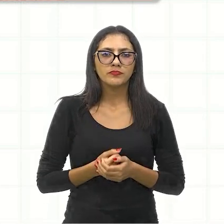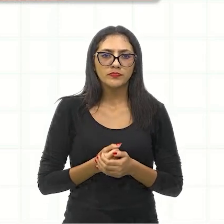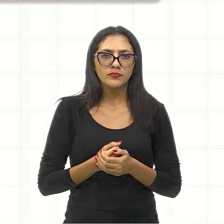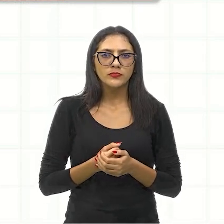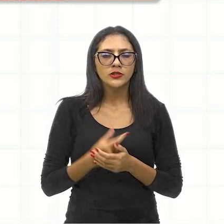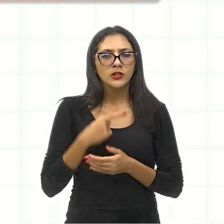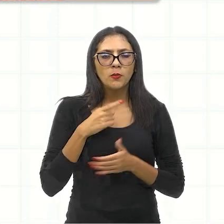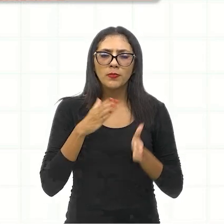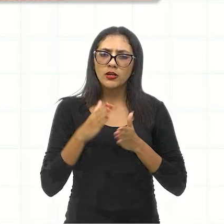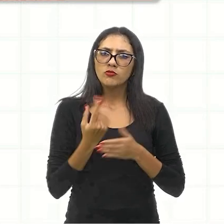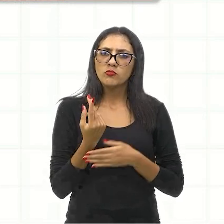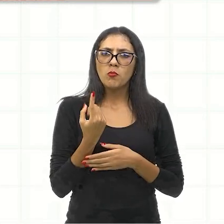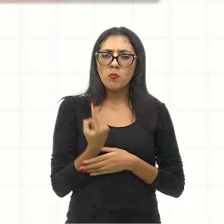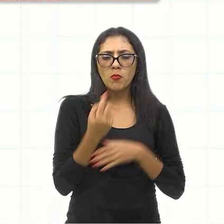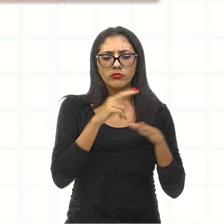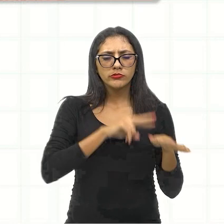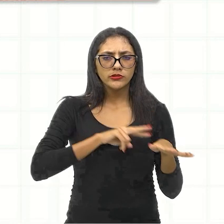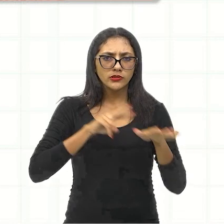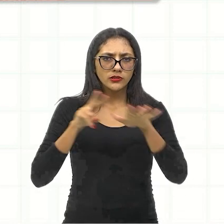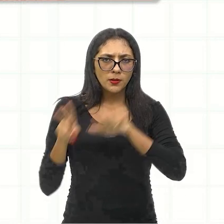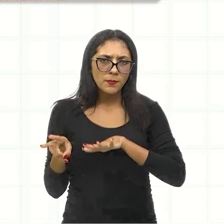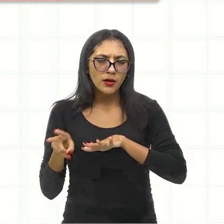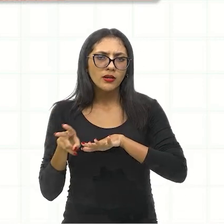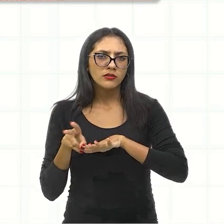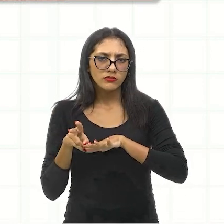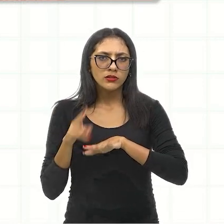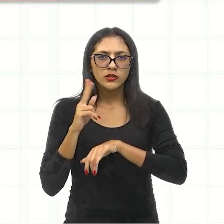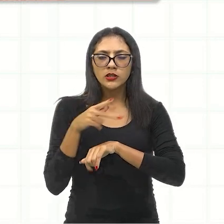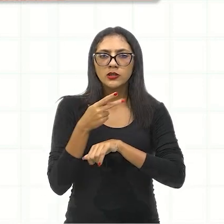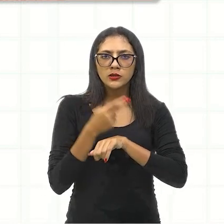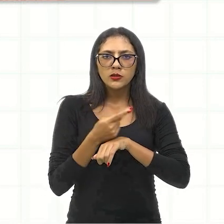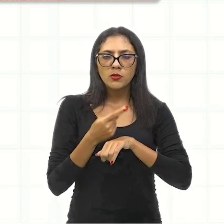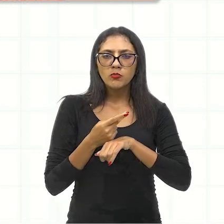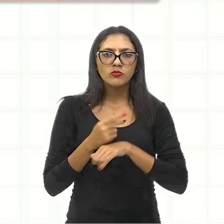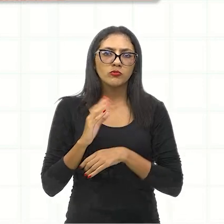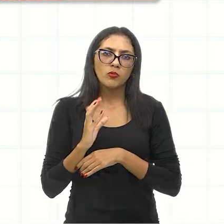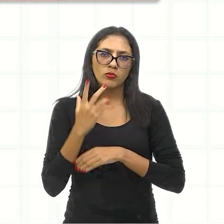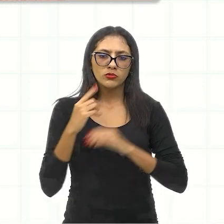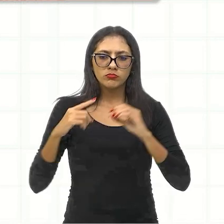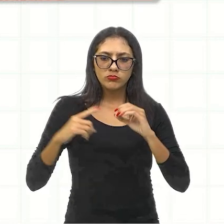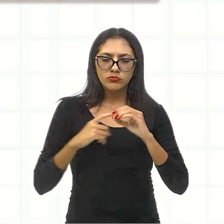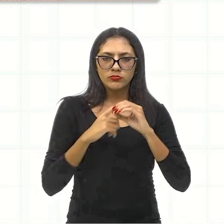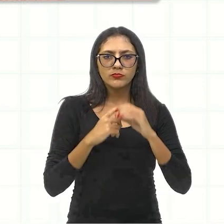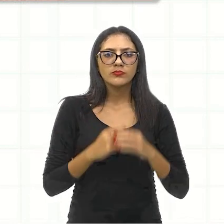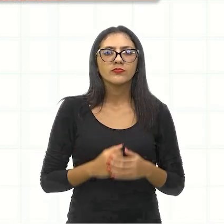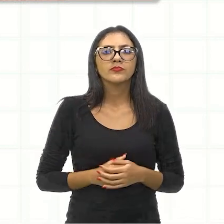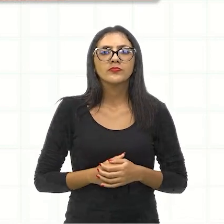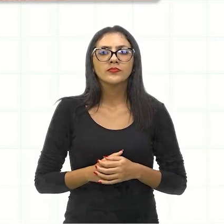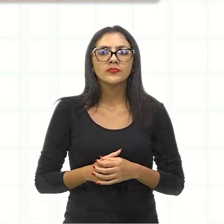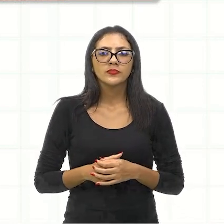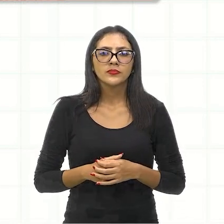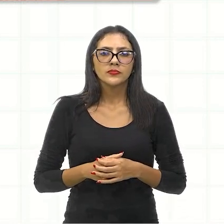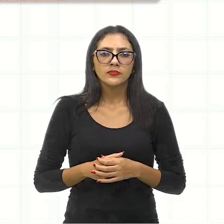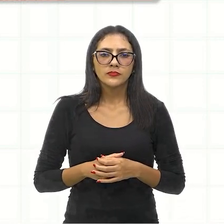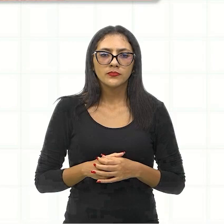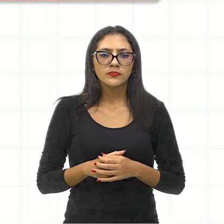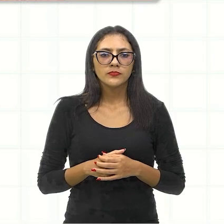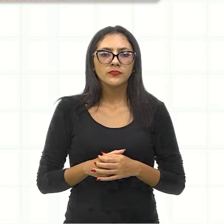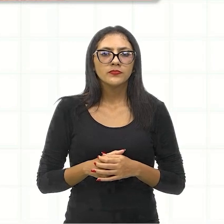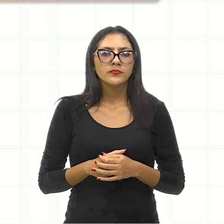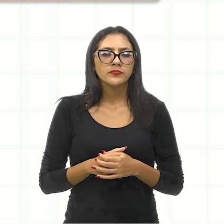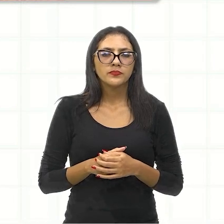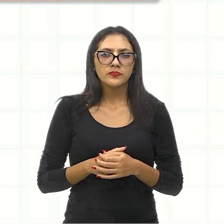uma semana após a fecundação, né? E como nós vimos, a fecundação, ali a